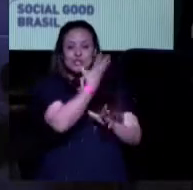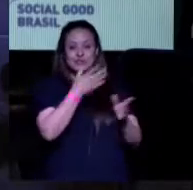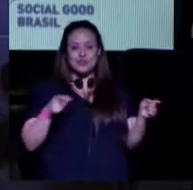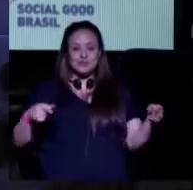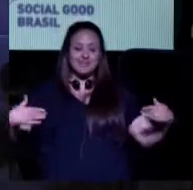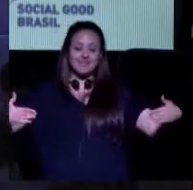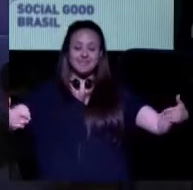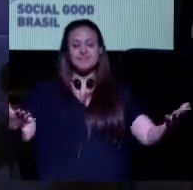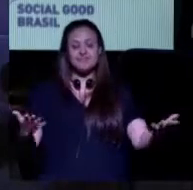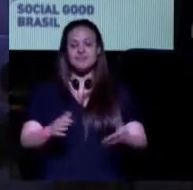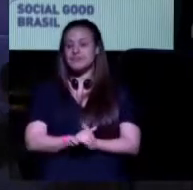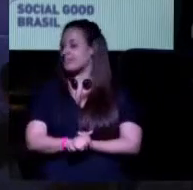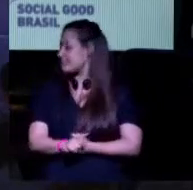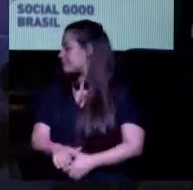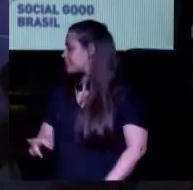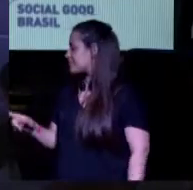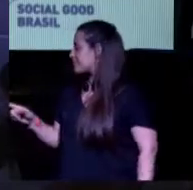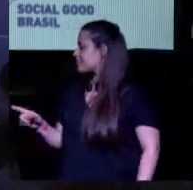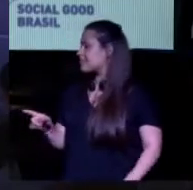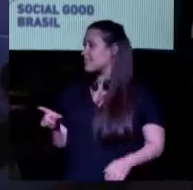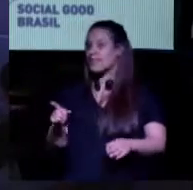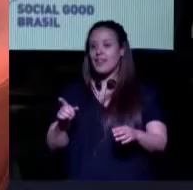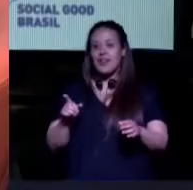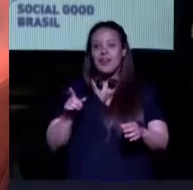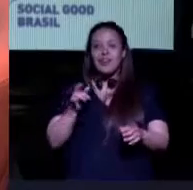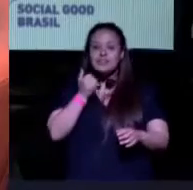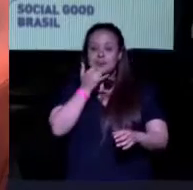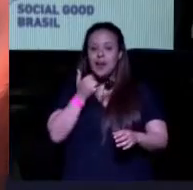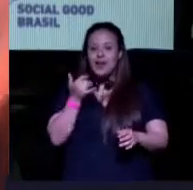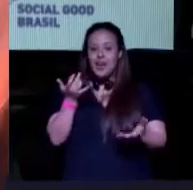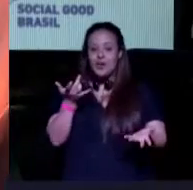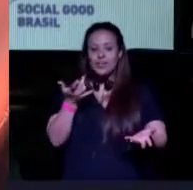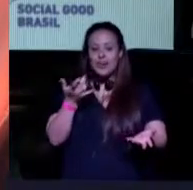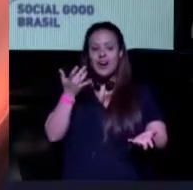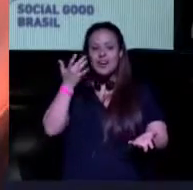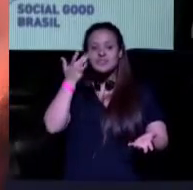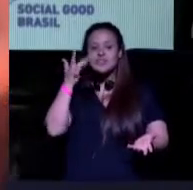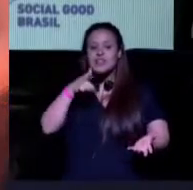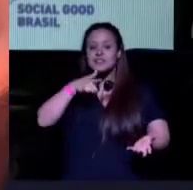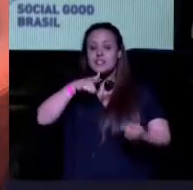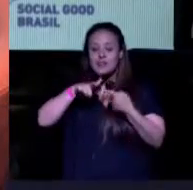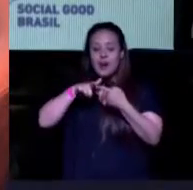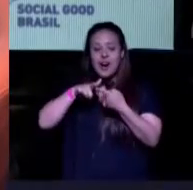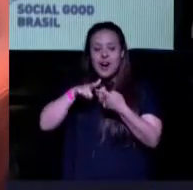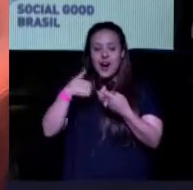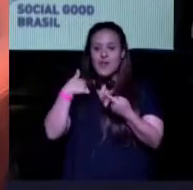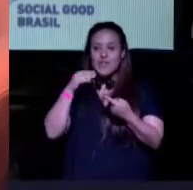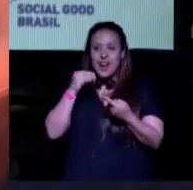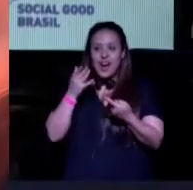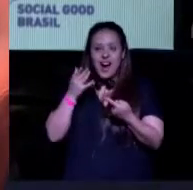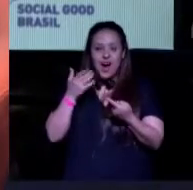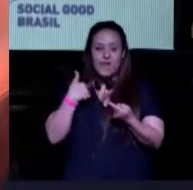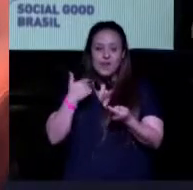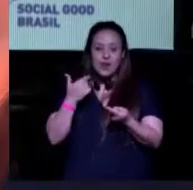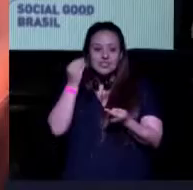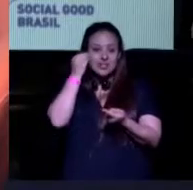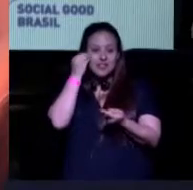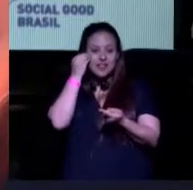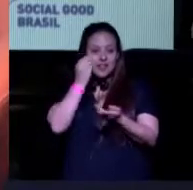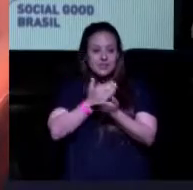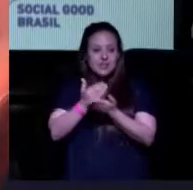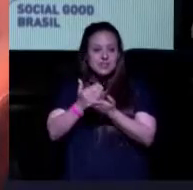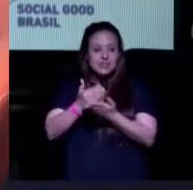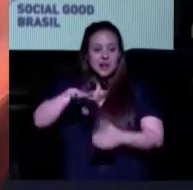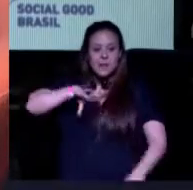eu não sei que cage mas vou falar então vou e vou começar em português ah e se você não